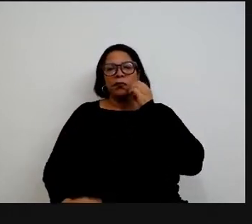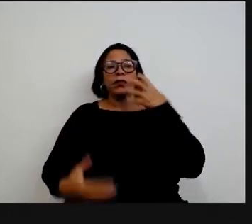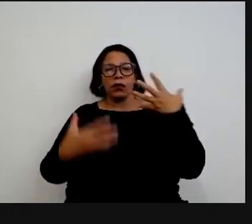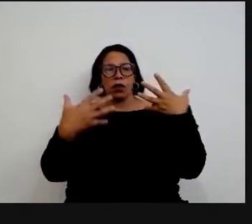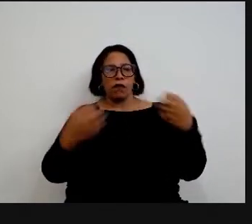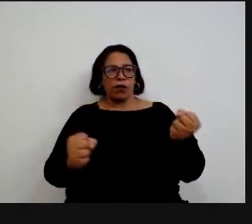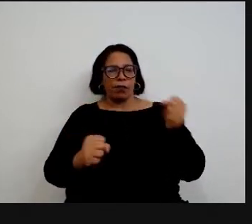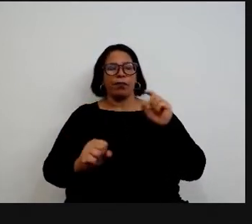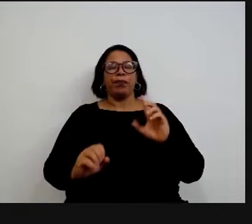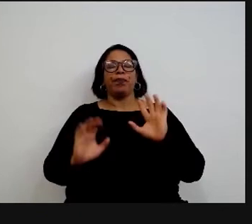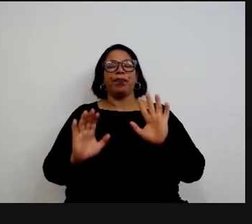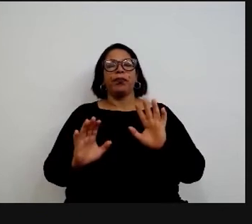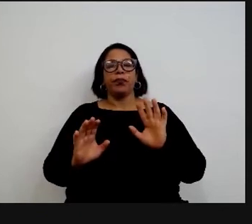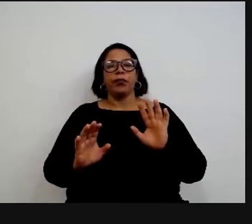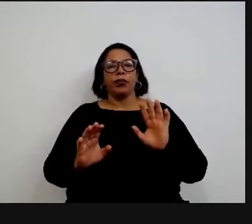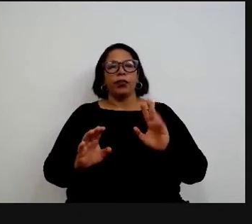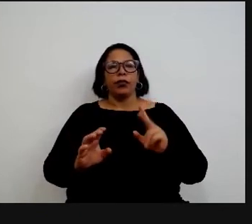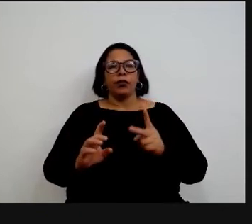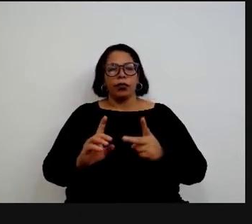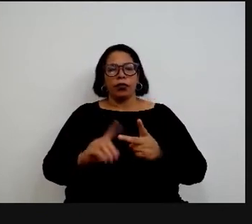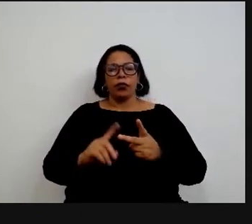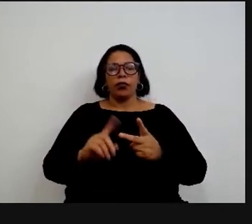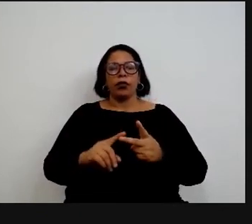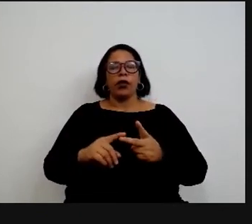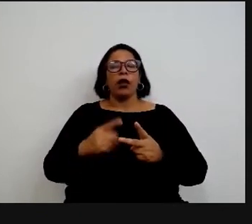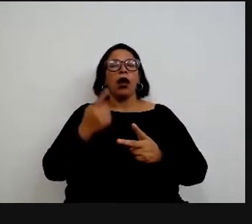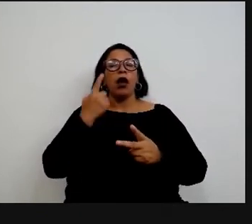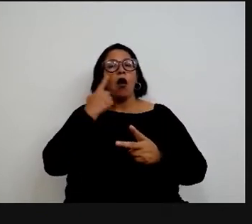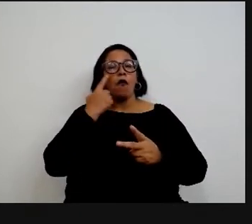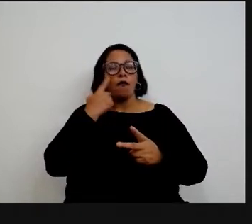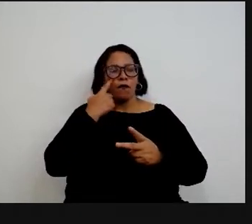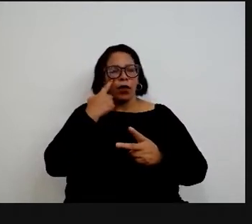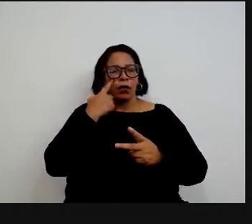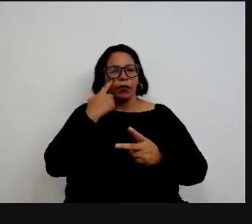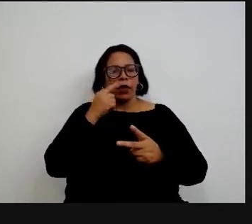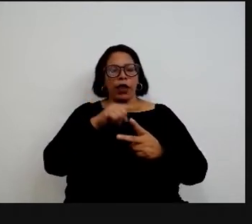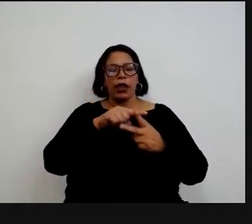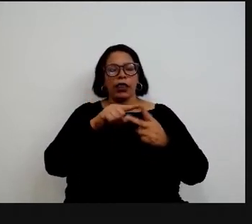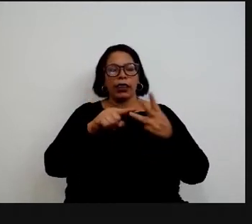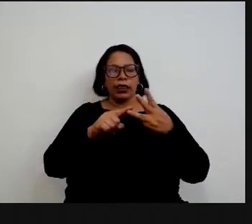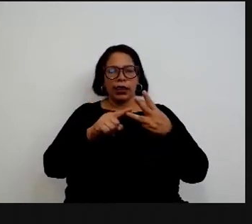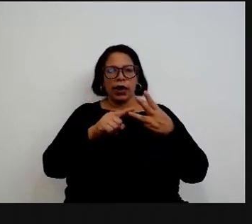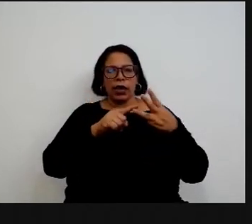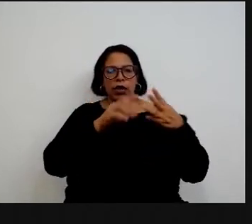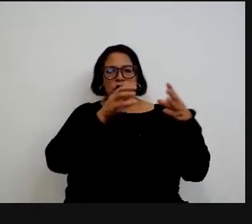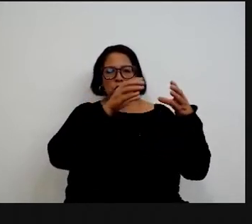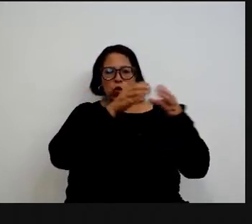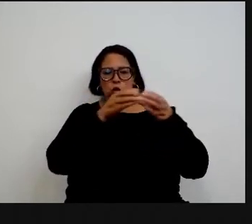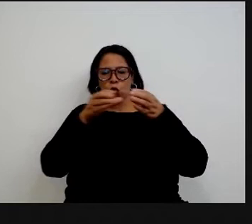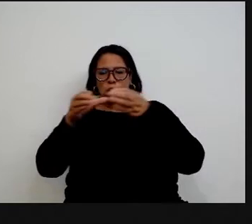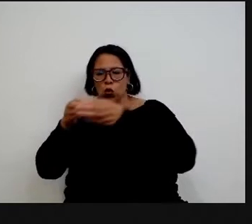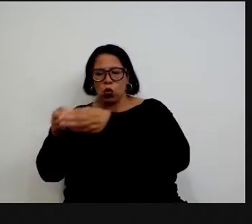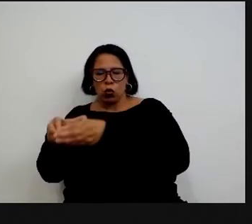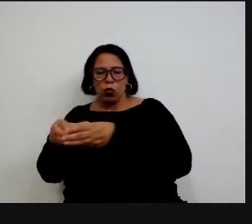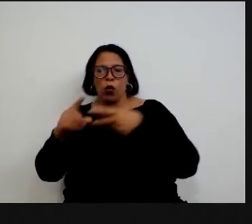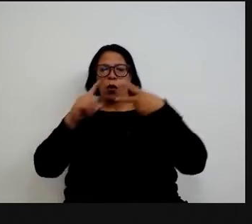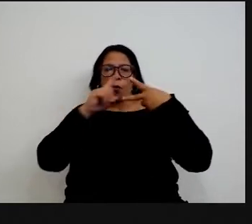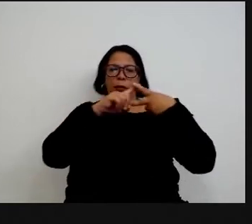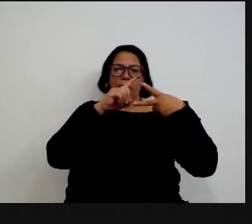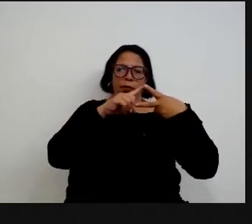Vamos lá. Então, primeiro nós temos que diferenciar 3 grupos, né, eu diria. O primeiro é